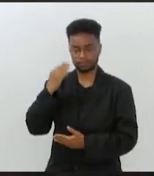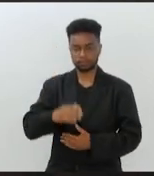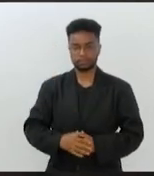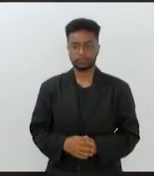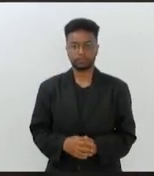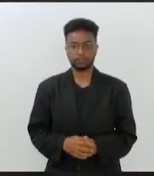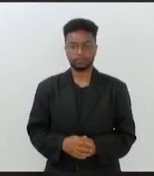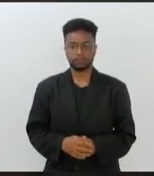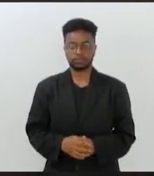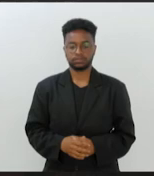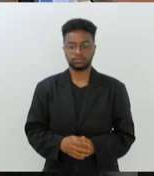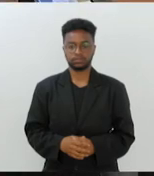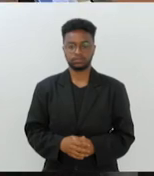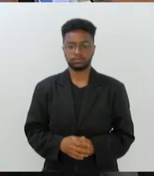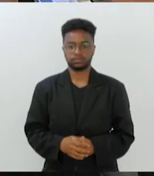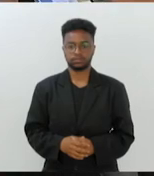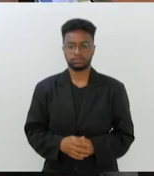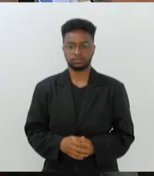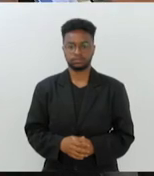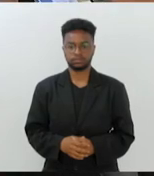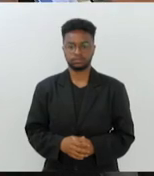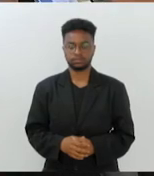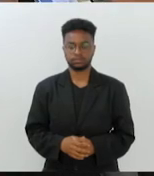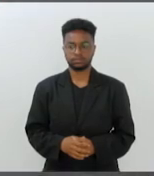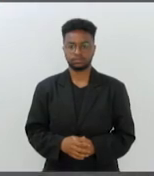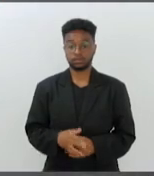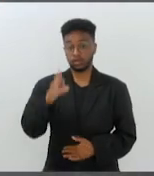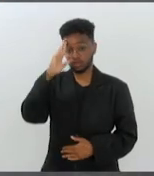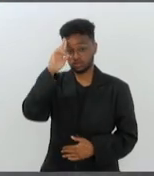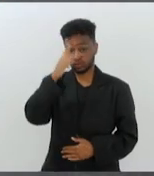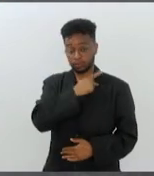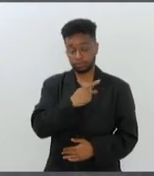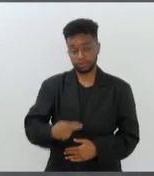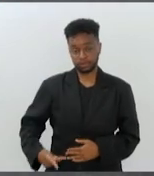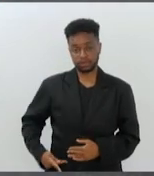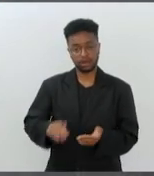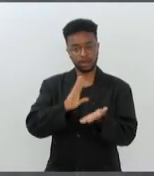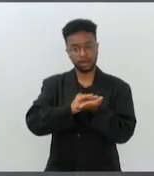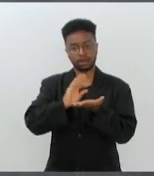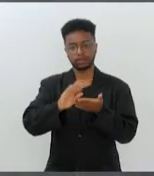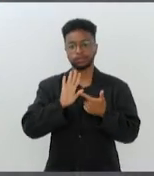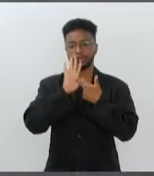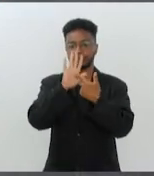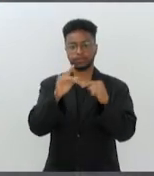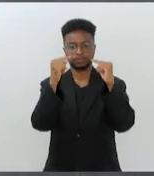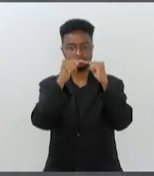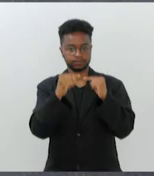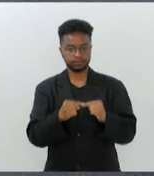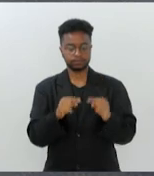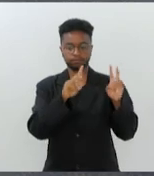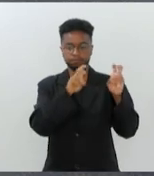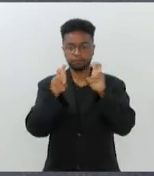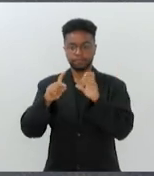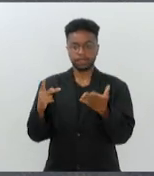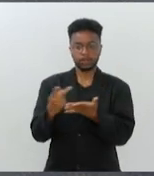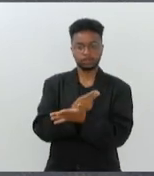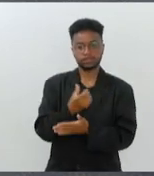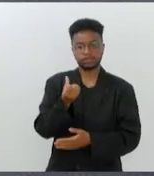sessão anterior. Senhor presidente, a ata reflete com exatidão o ocorrido